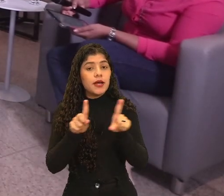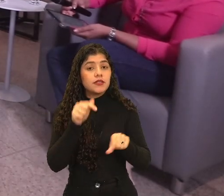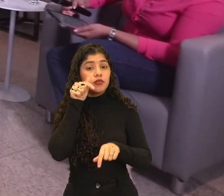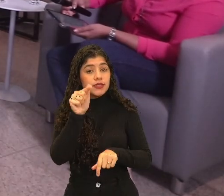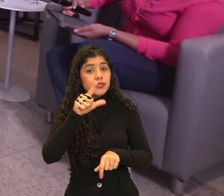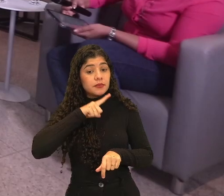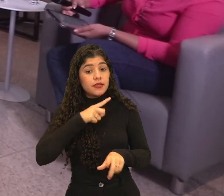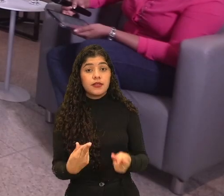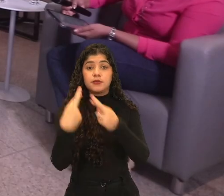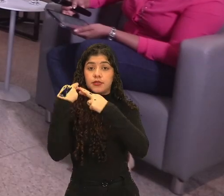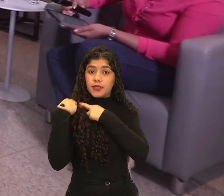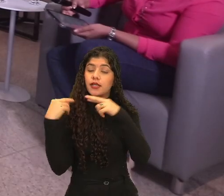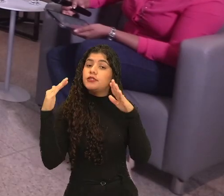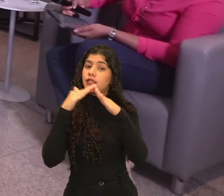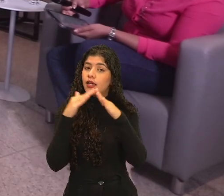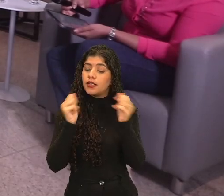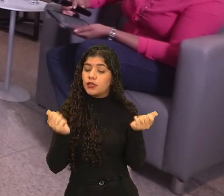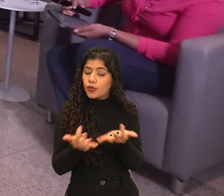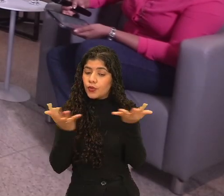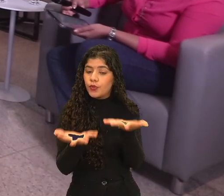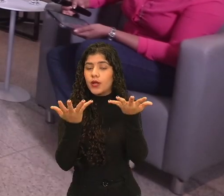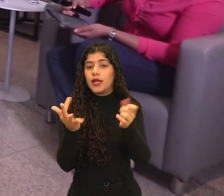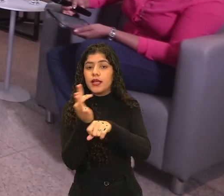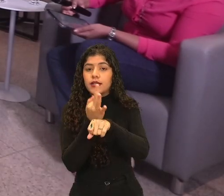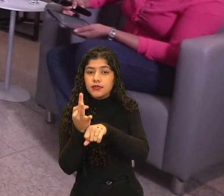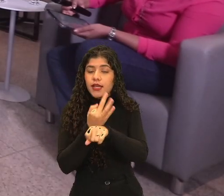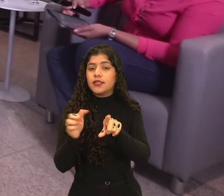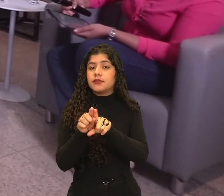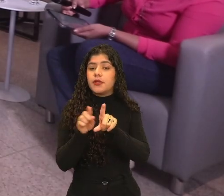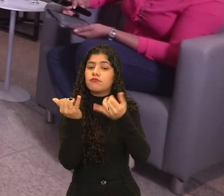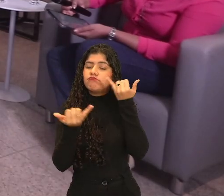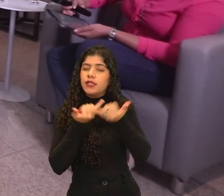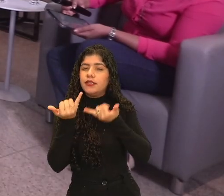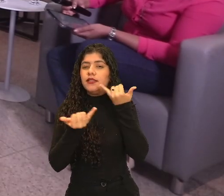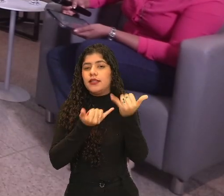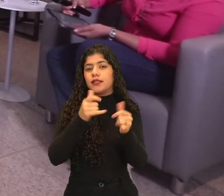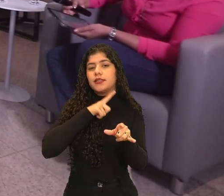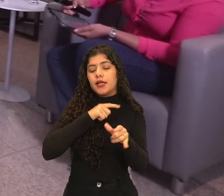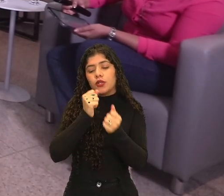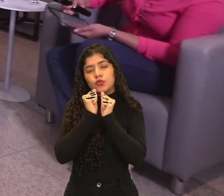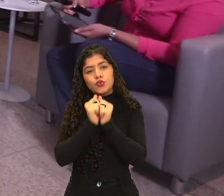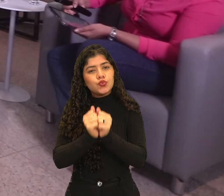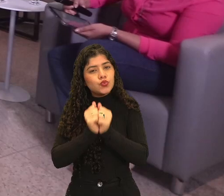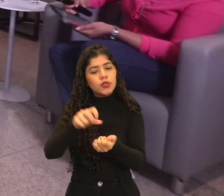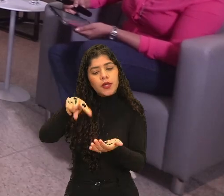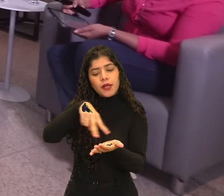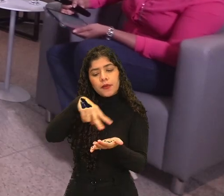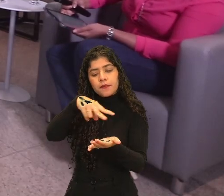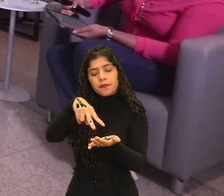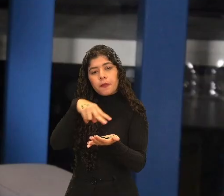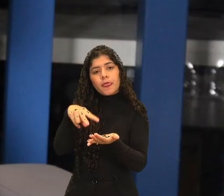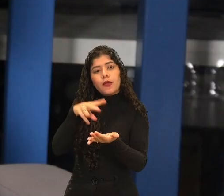vai e você estimula dessa forma, você tira ele das telas, você brinque com ele, você vá para o tapetinho, né? Vamos contar história,